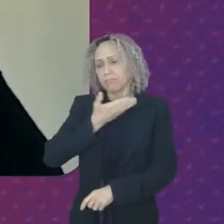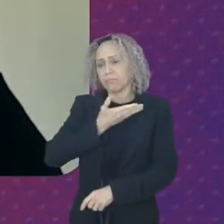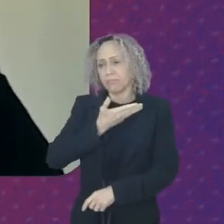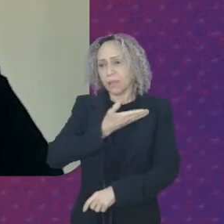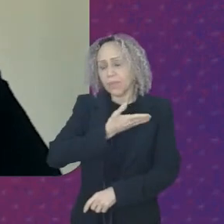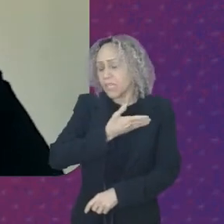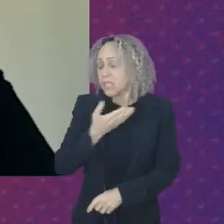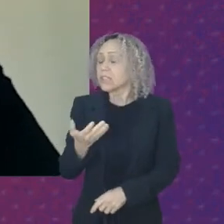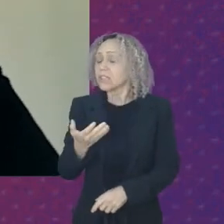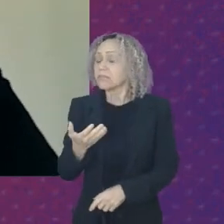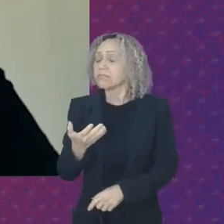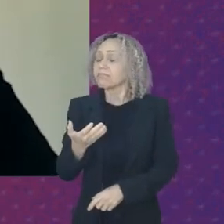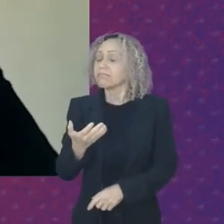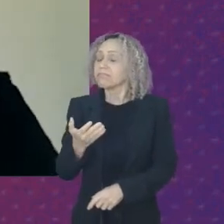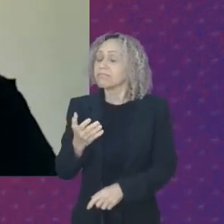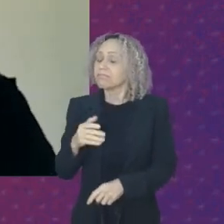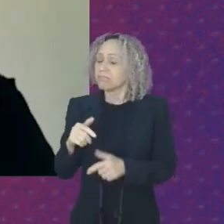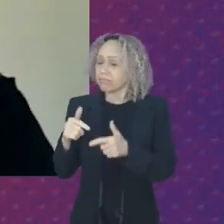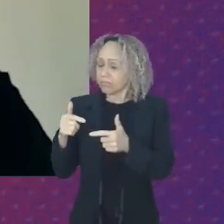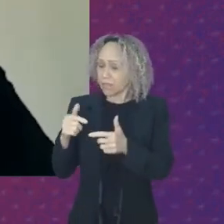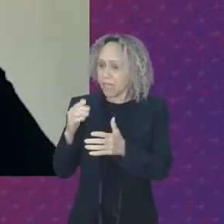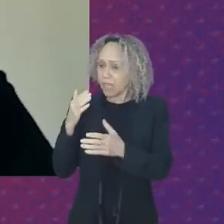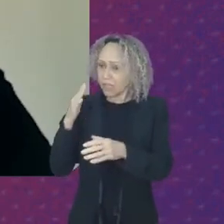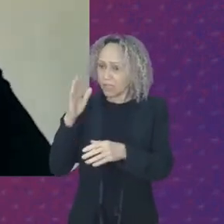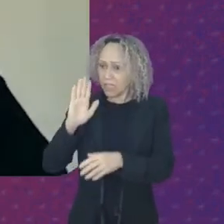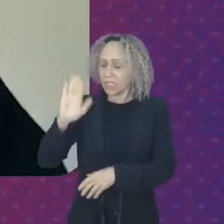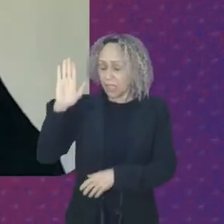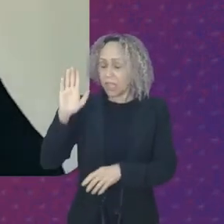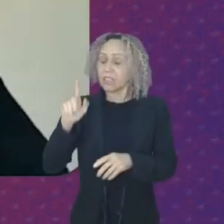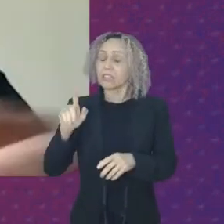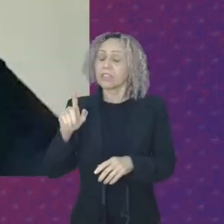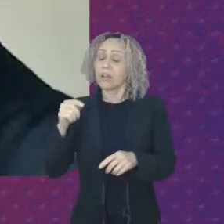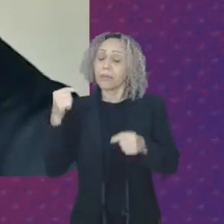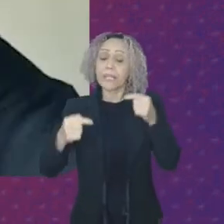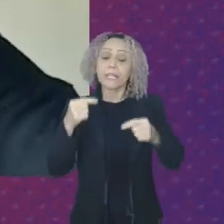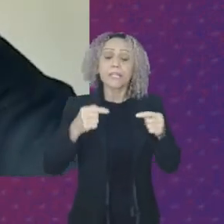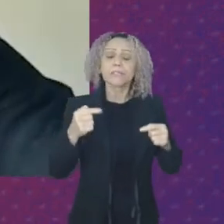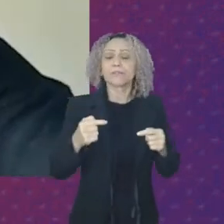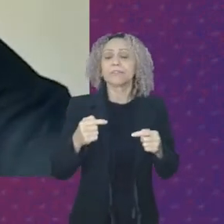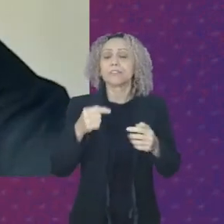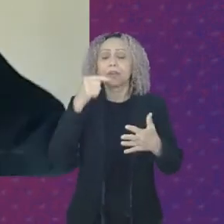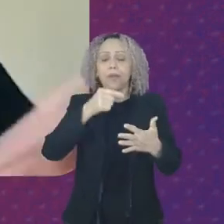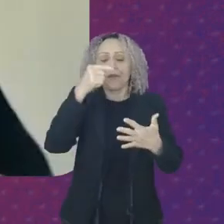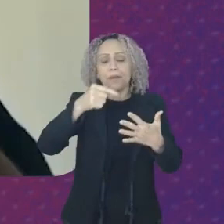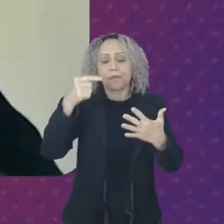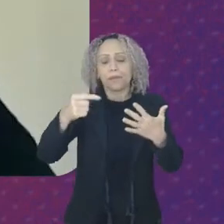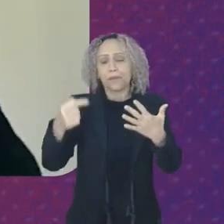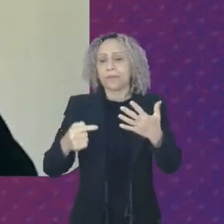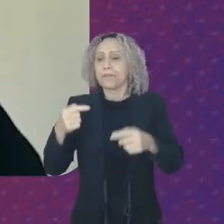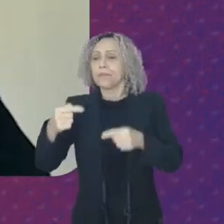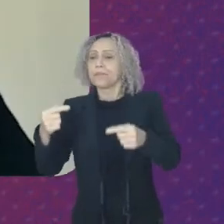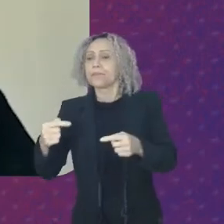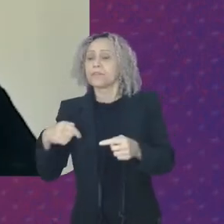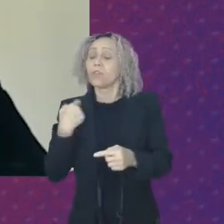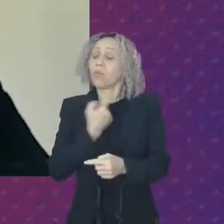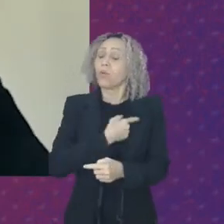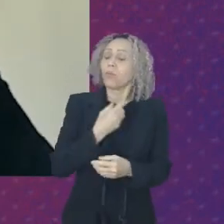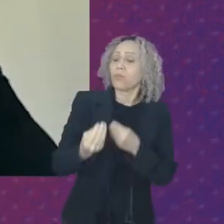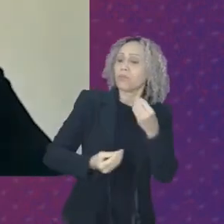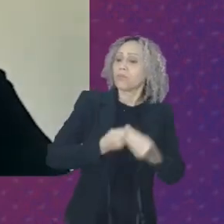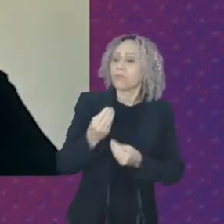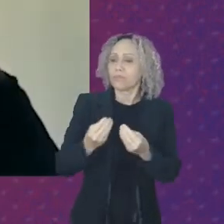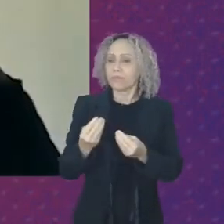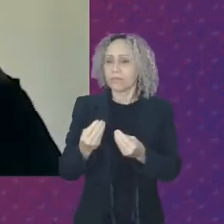precisa discutir qual é o conteúdo político que deve ser construído na sua comunicação política e como é que essa construção deve se